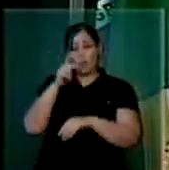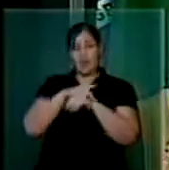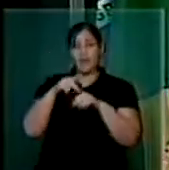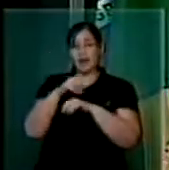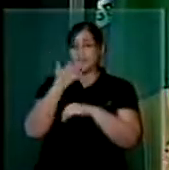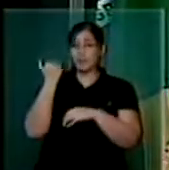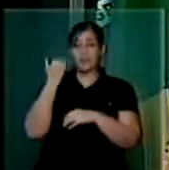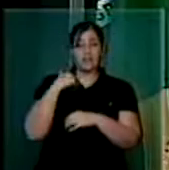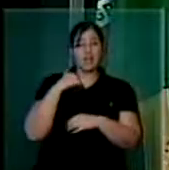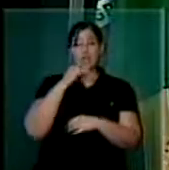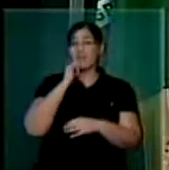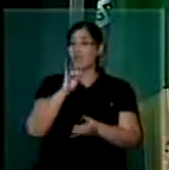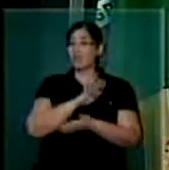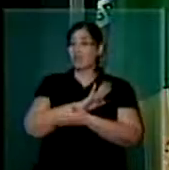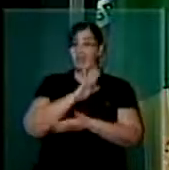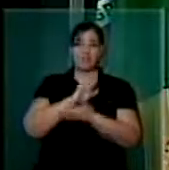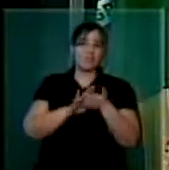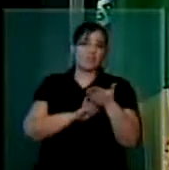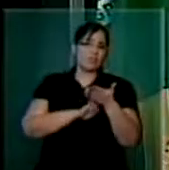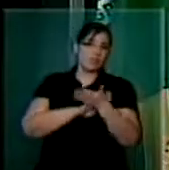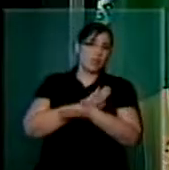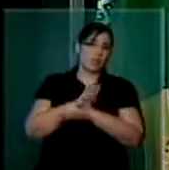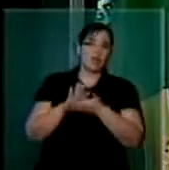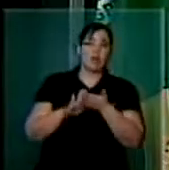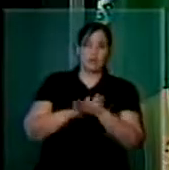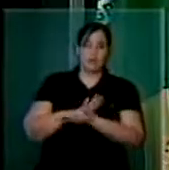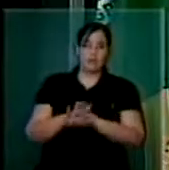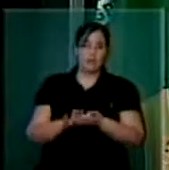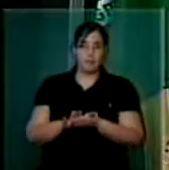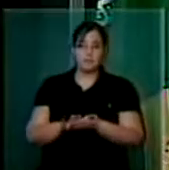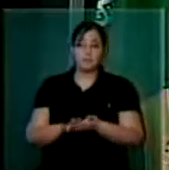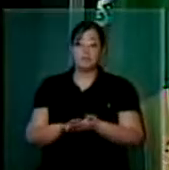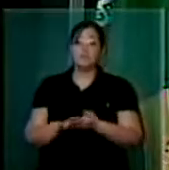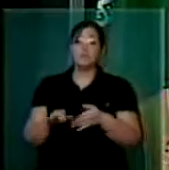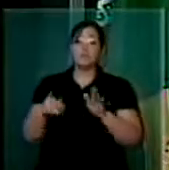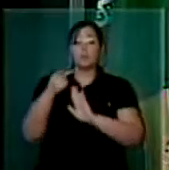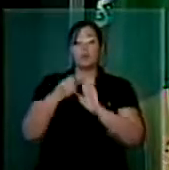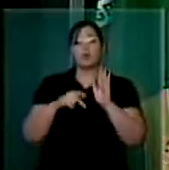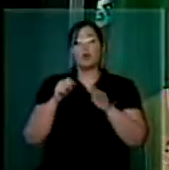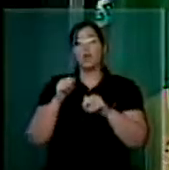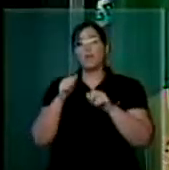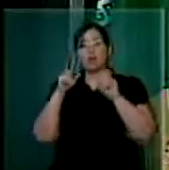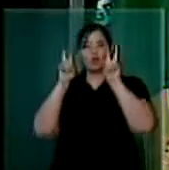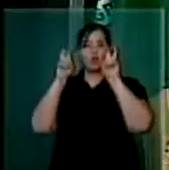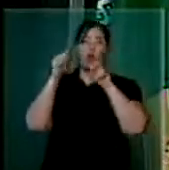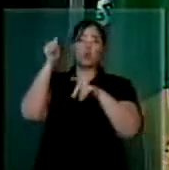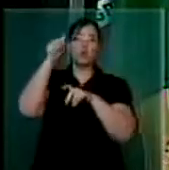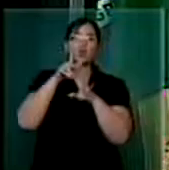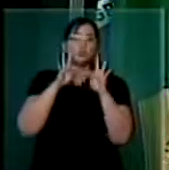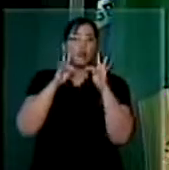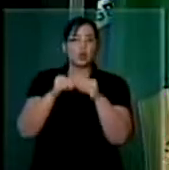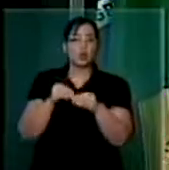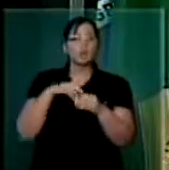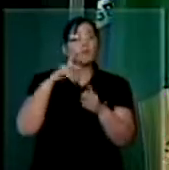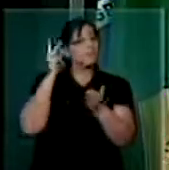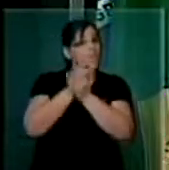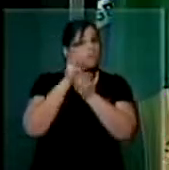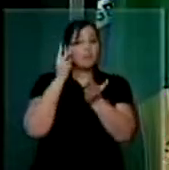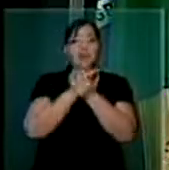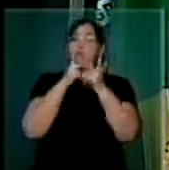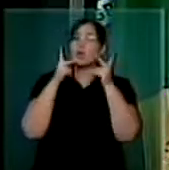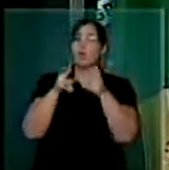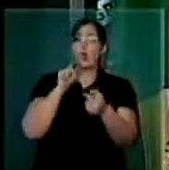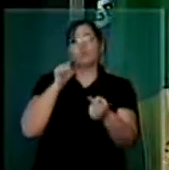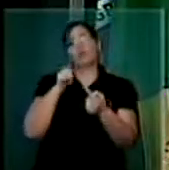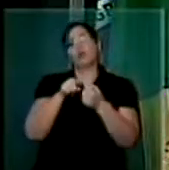país ausentes completamente do acesso à energia elétrica. O programa Luz para Todos tem o mesmo viés,